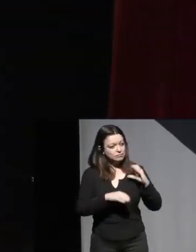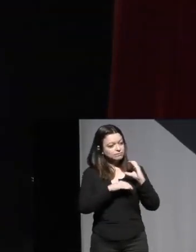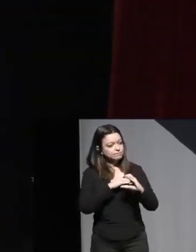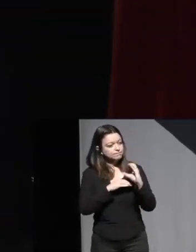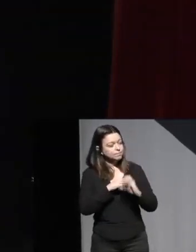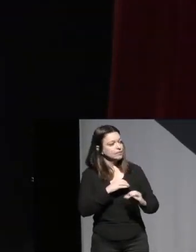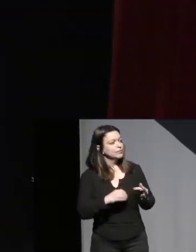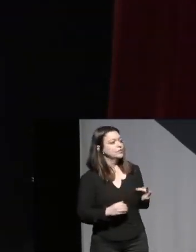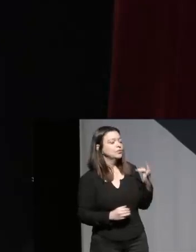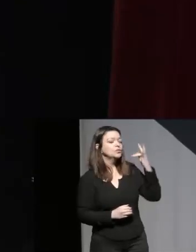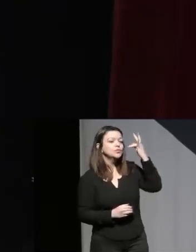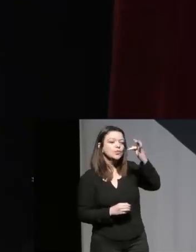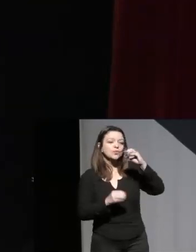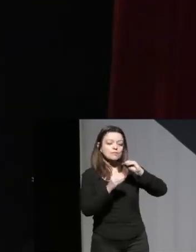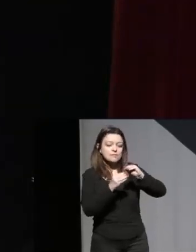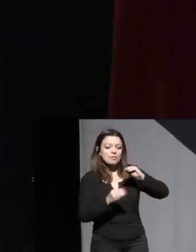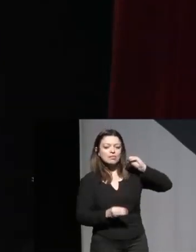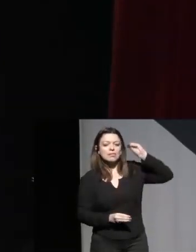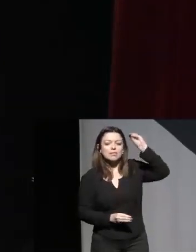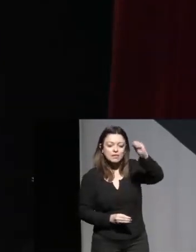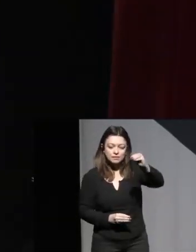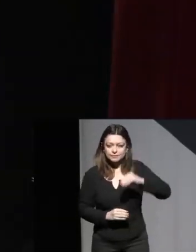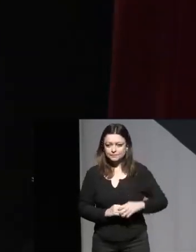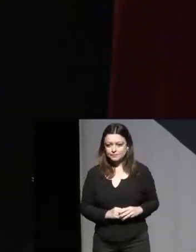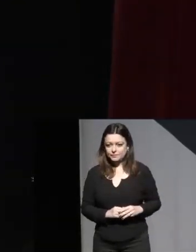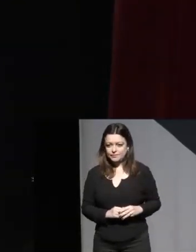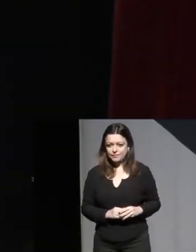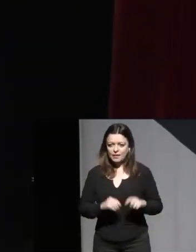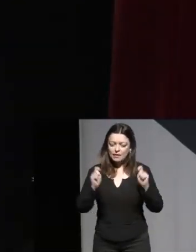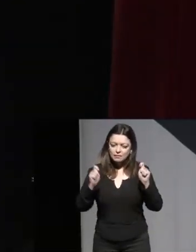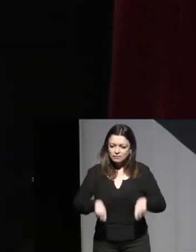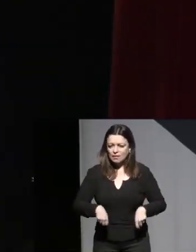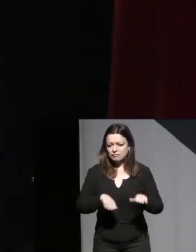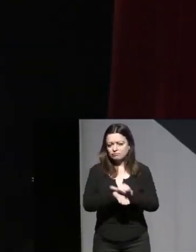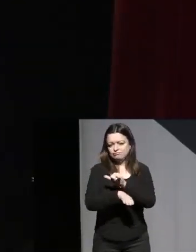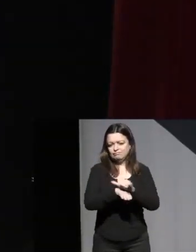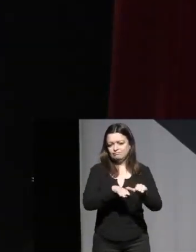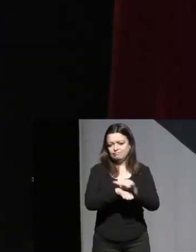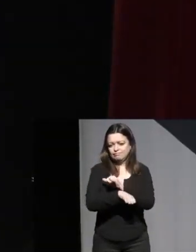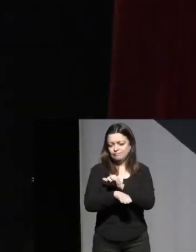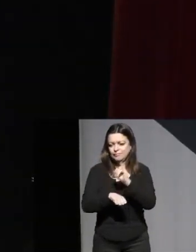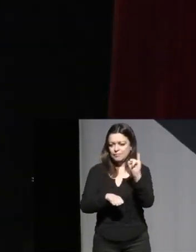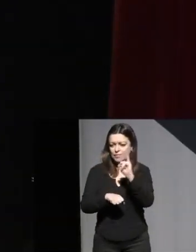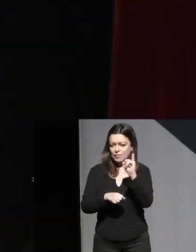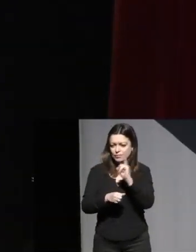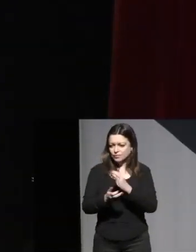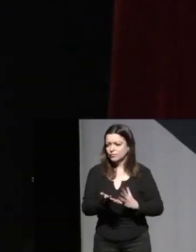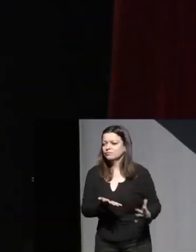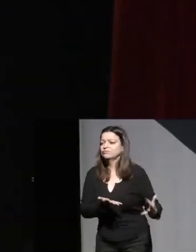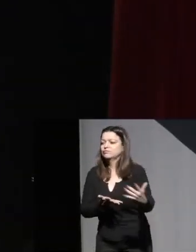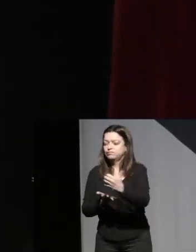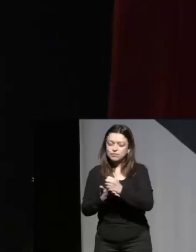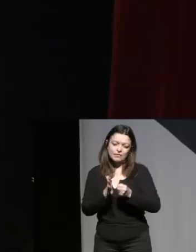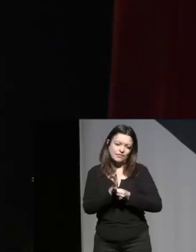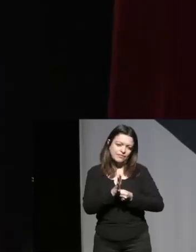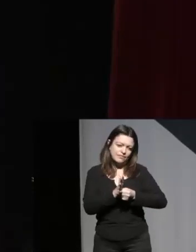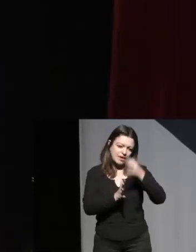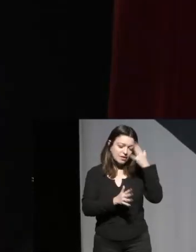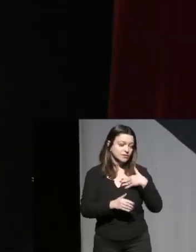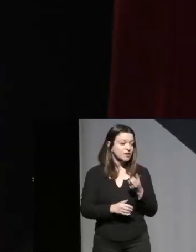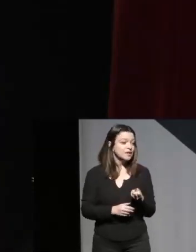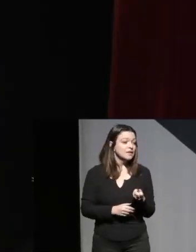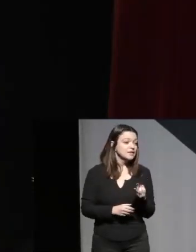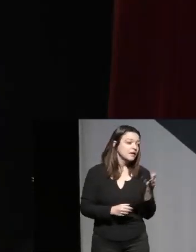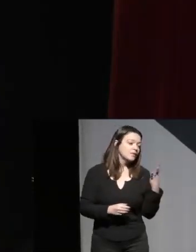arrecadação e elevar a arrecadação são diversas. Né? São diversas, muitas vezes não tão claras, né, a ponto de termos